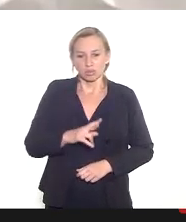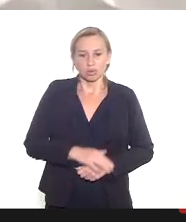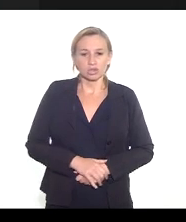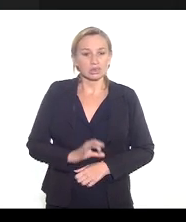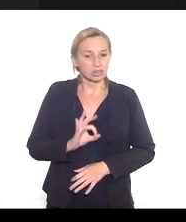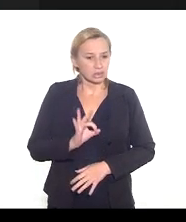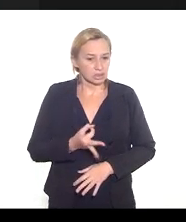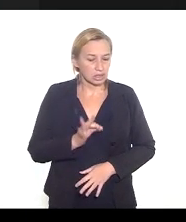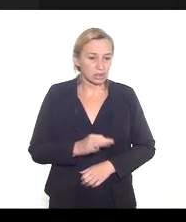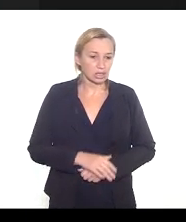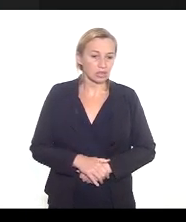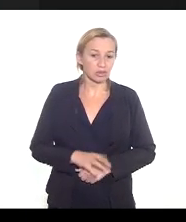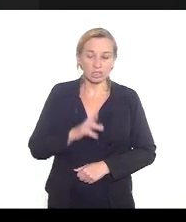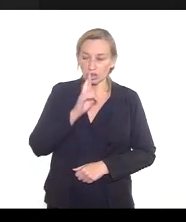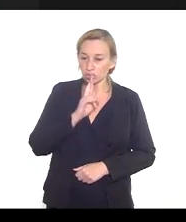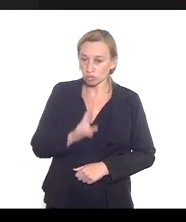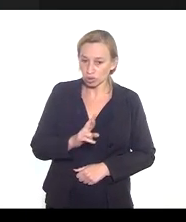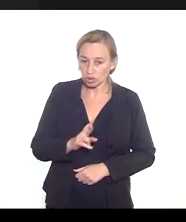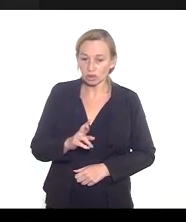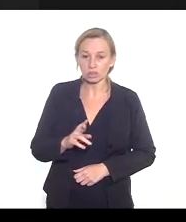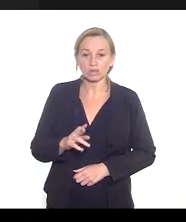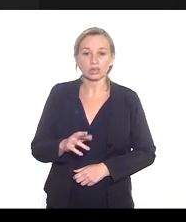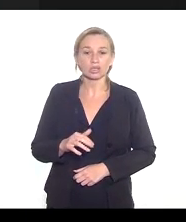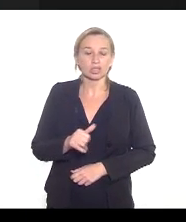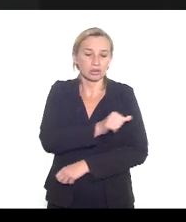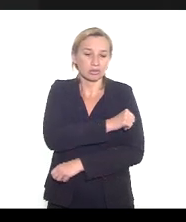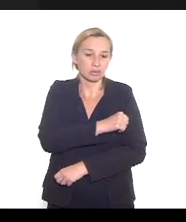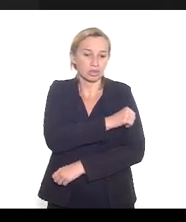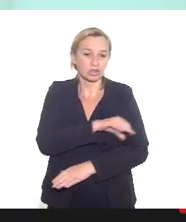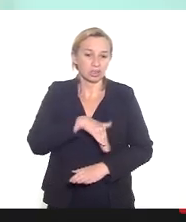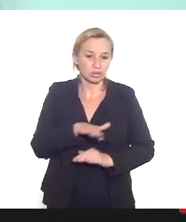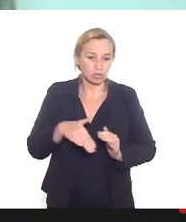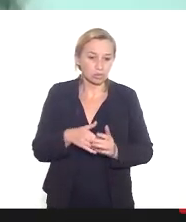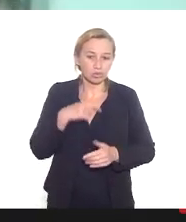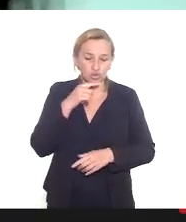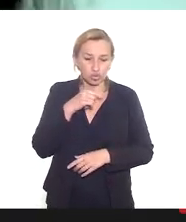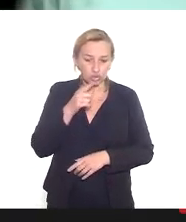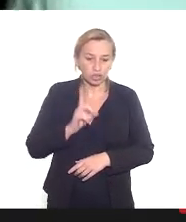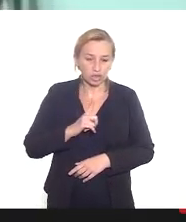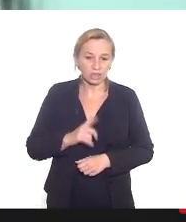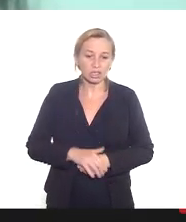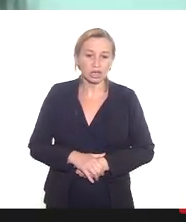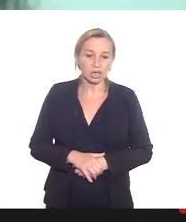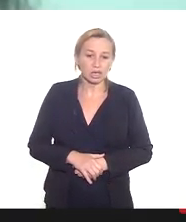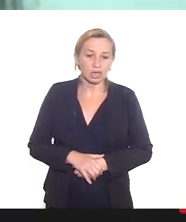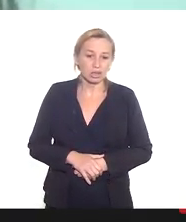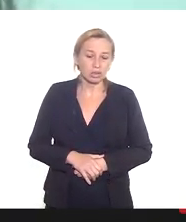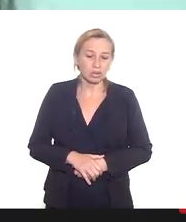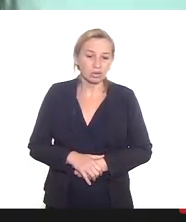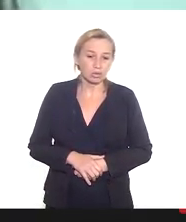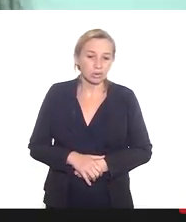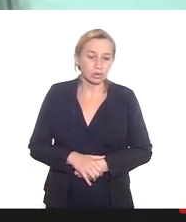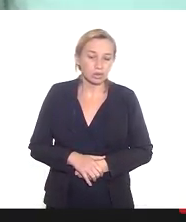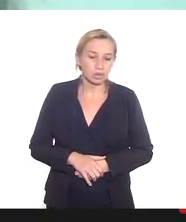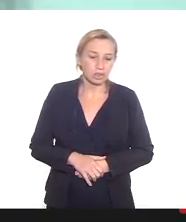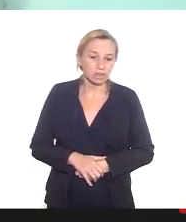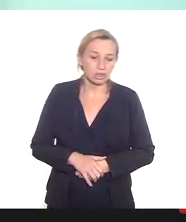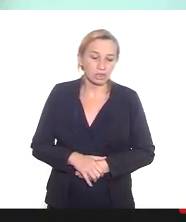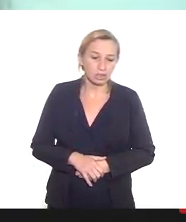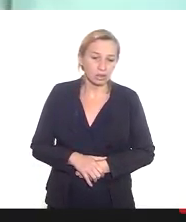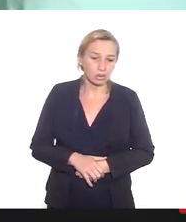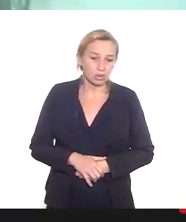com certeza é respondendo a enfermeira Rejane e a todos e todas que tenham dúvidas né a gestante